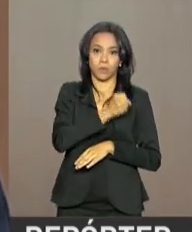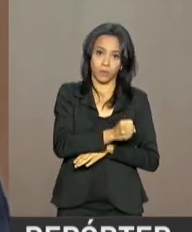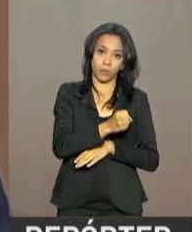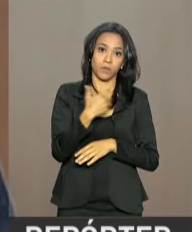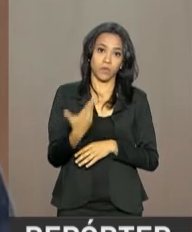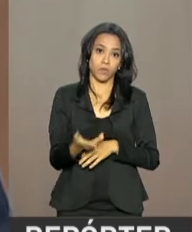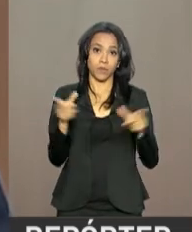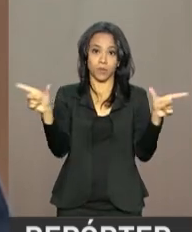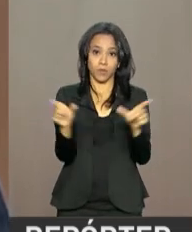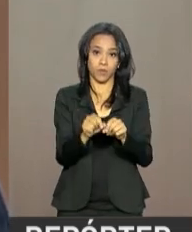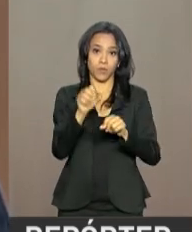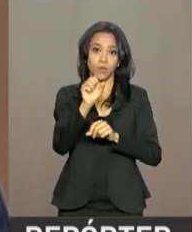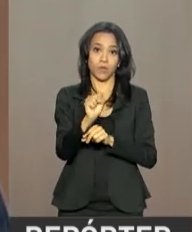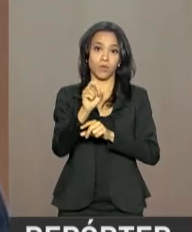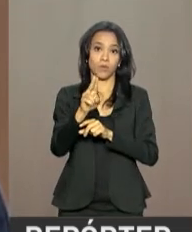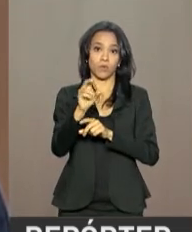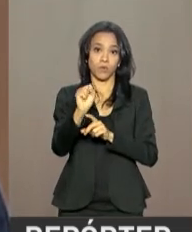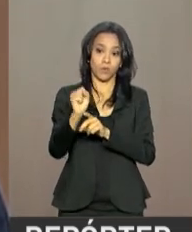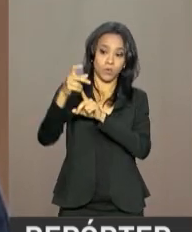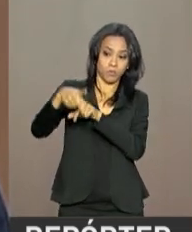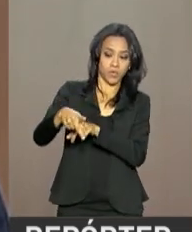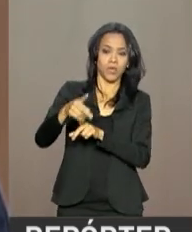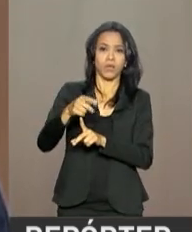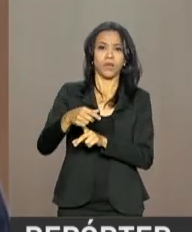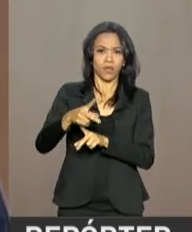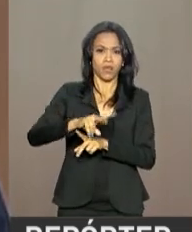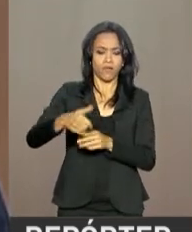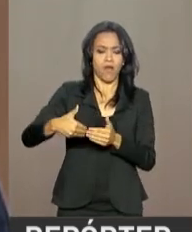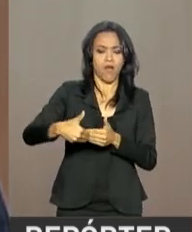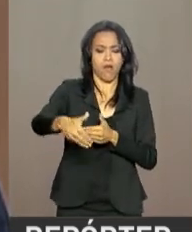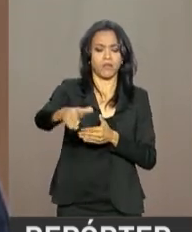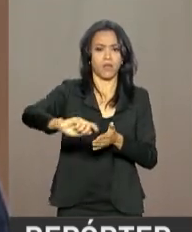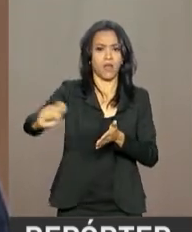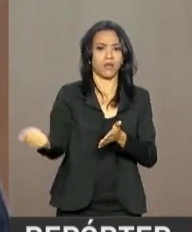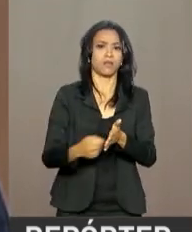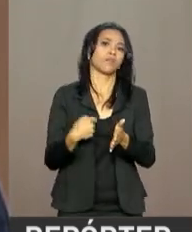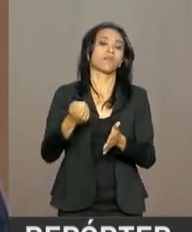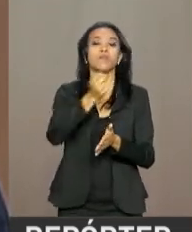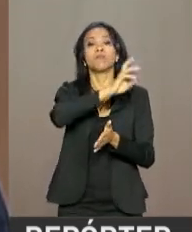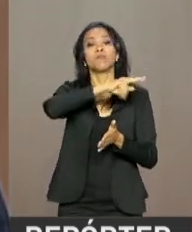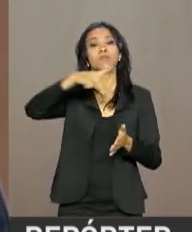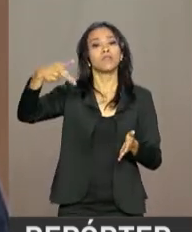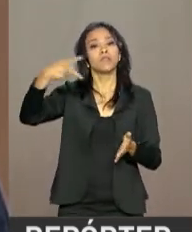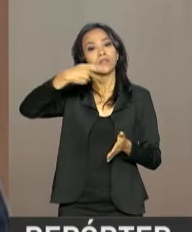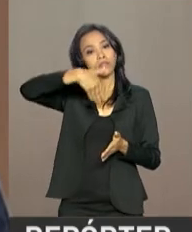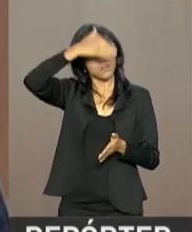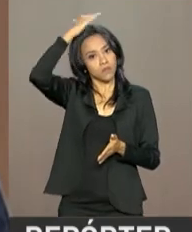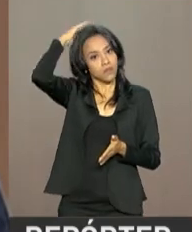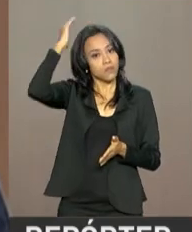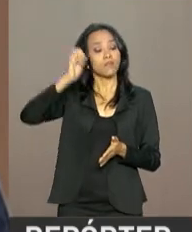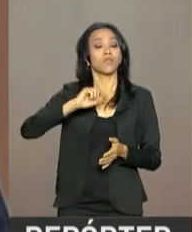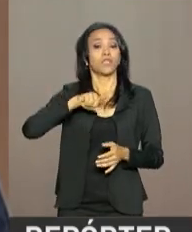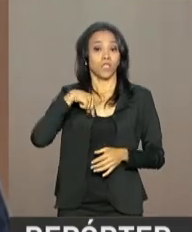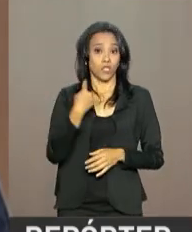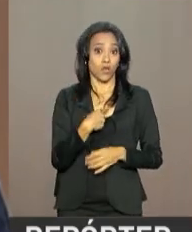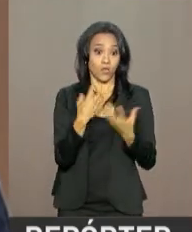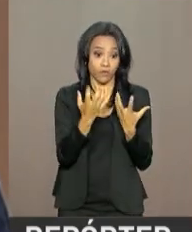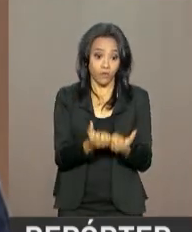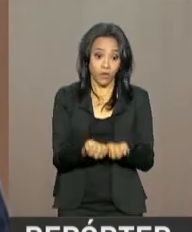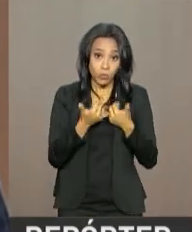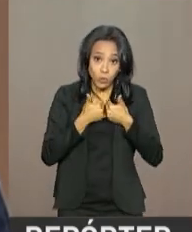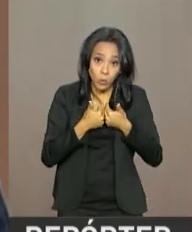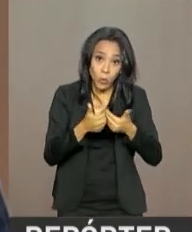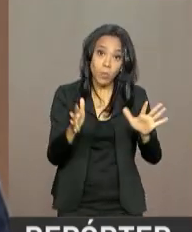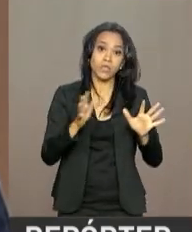chute que em breve será sancionado pelo presidente da república e nós vamos e imediatamente iniciar a sua